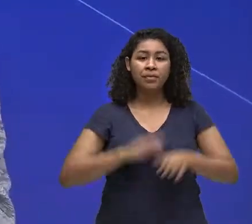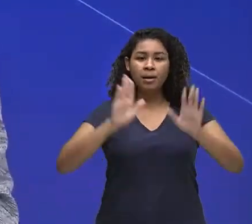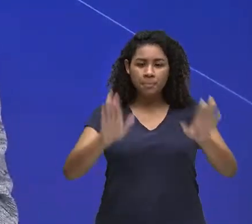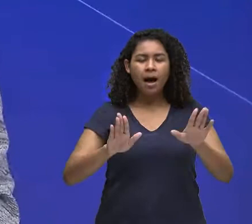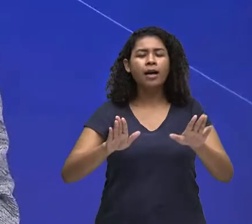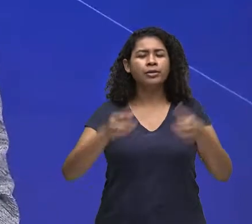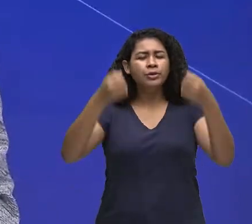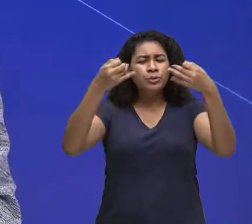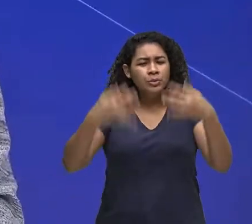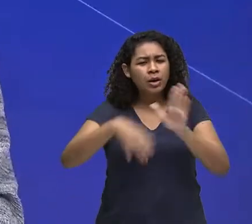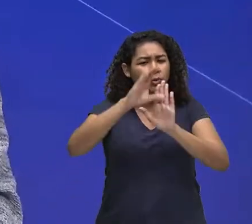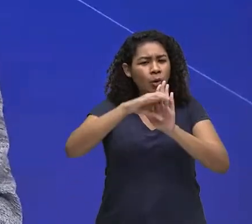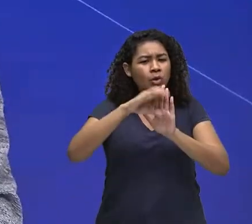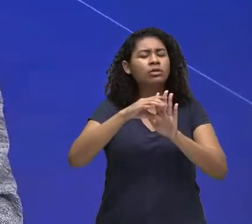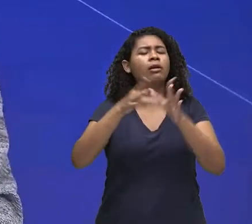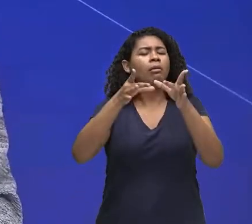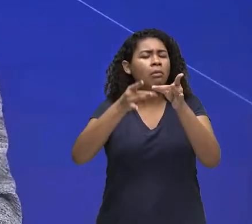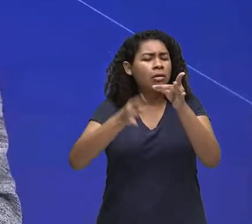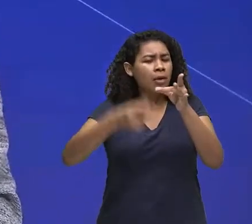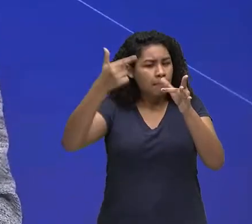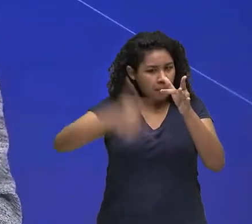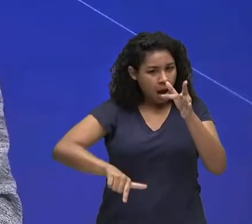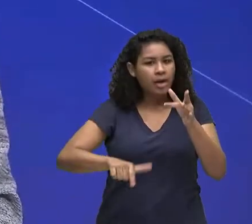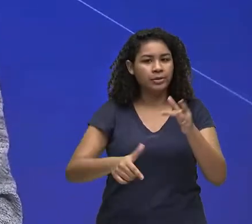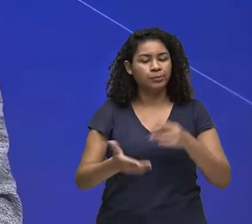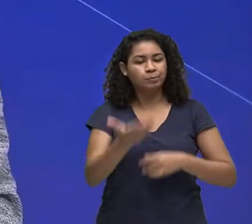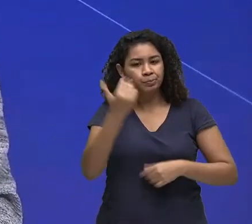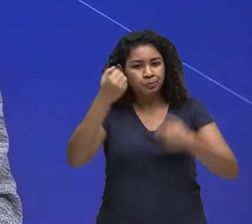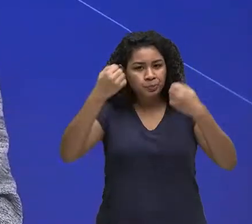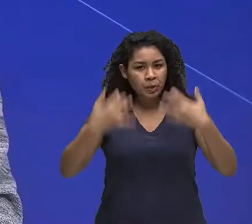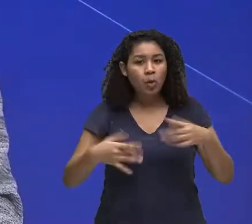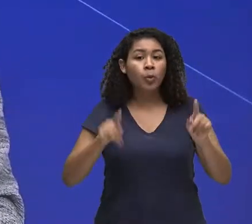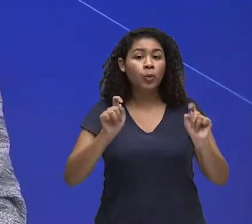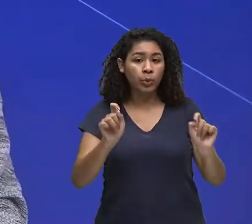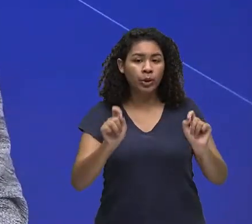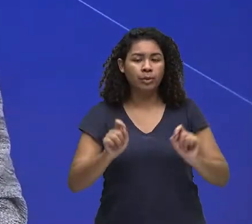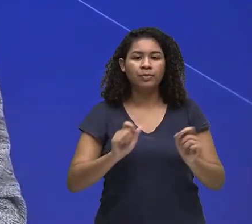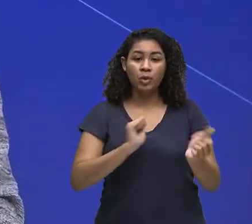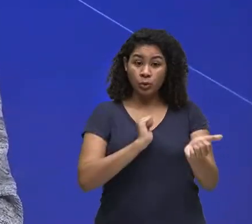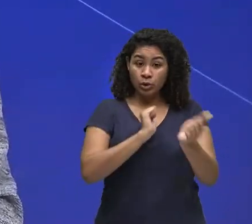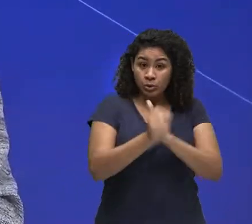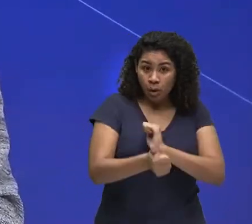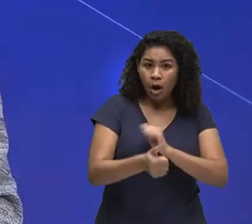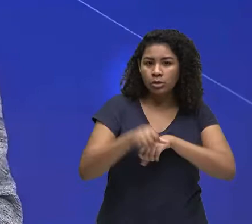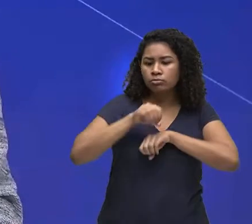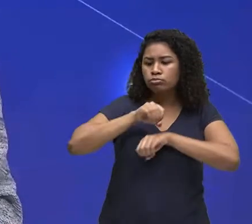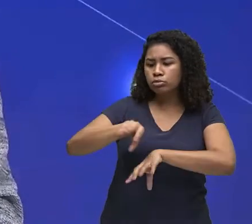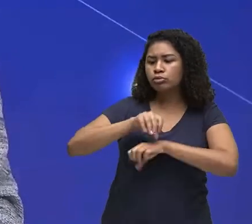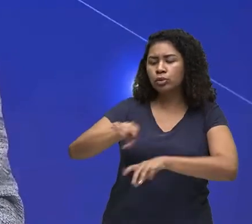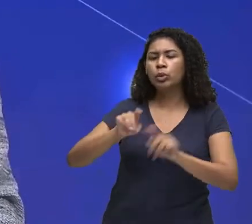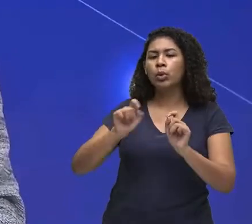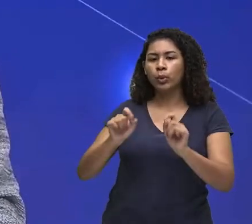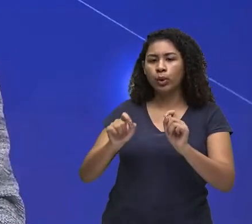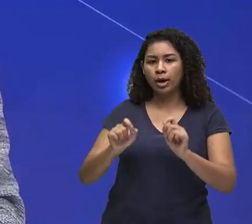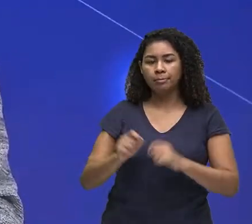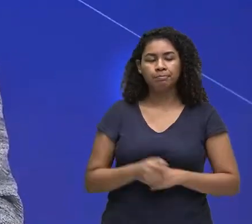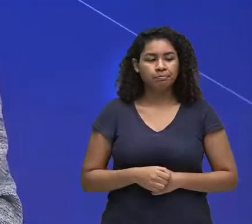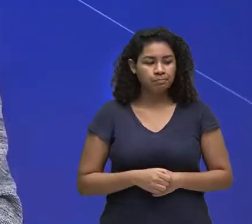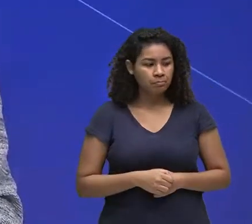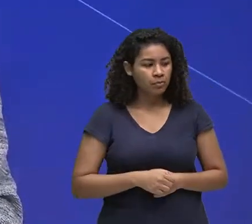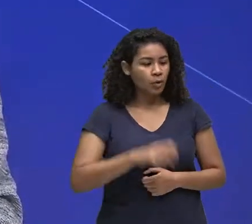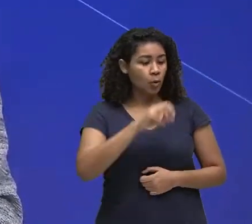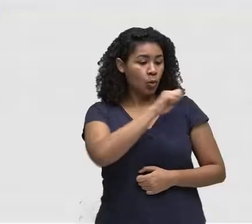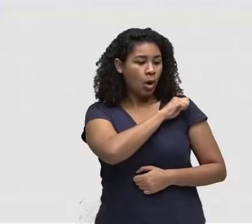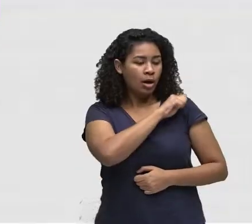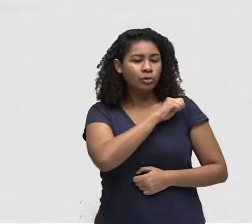esse conceito, através do esporte, né, a gente consegue verificar que o aluno também vai desenvolvendo algumas outras